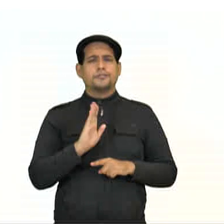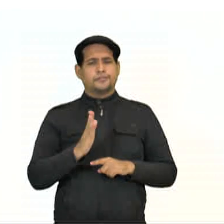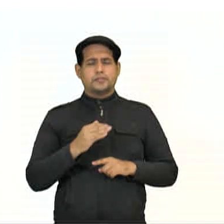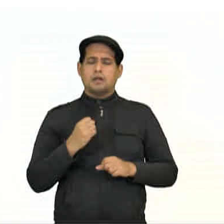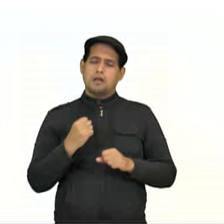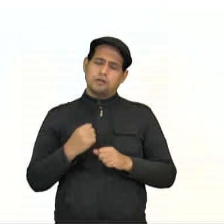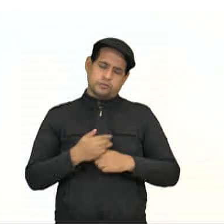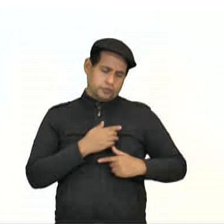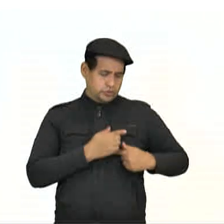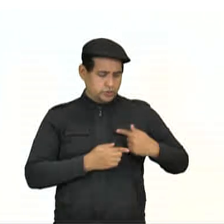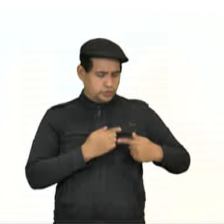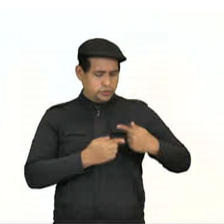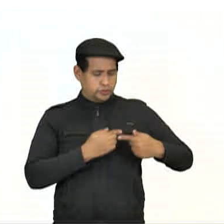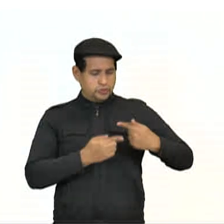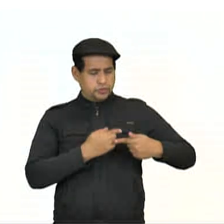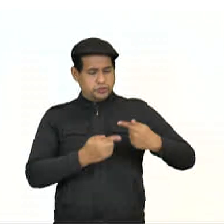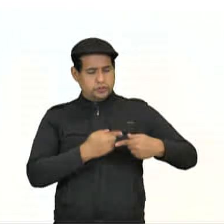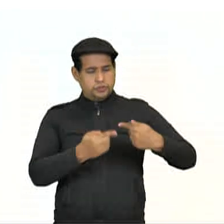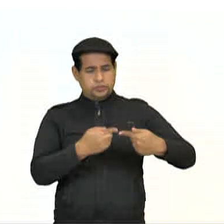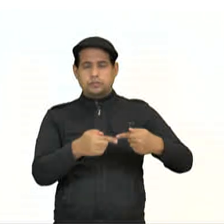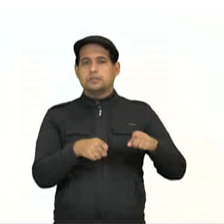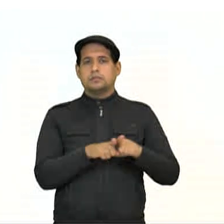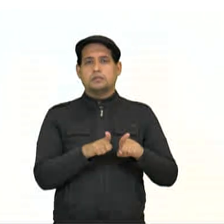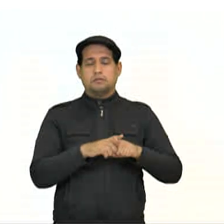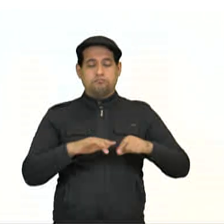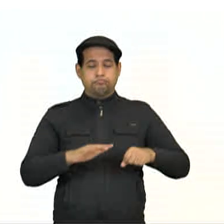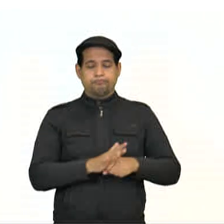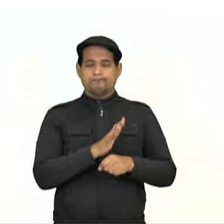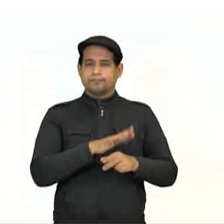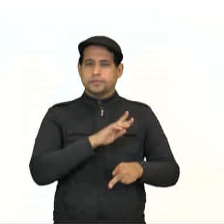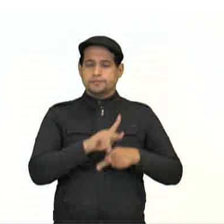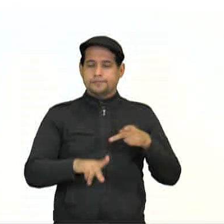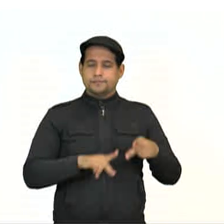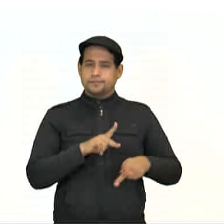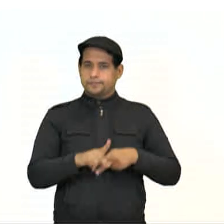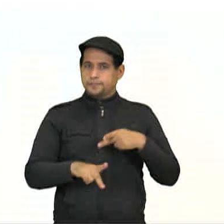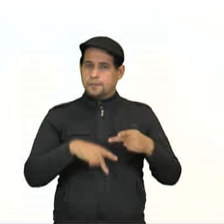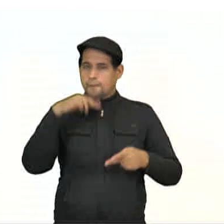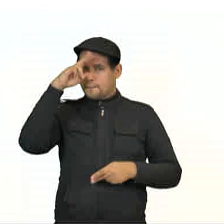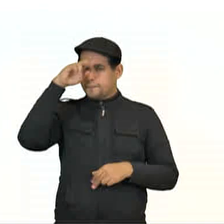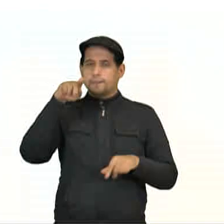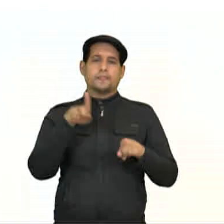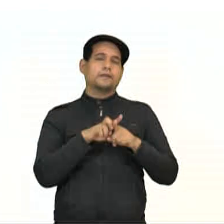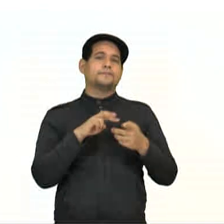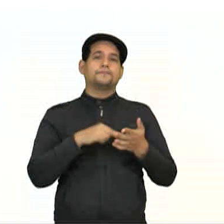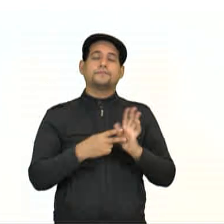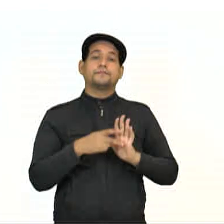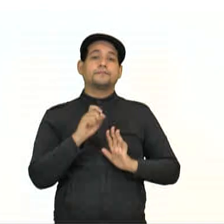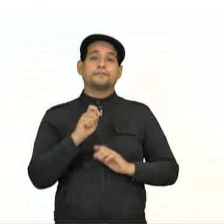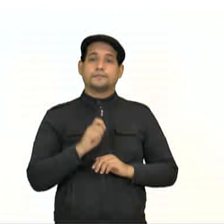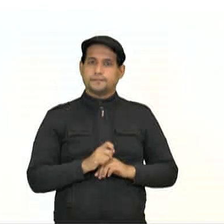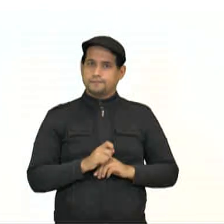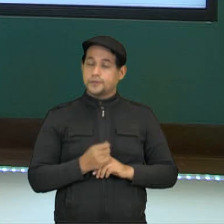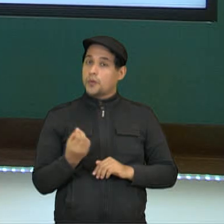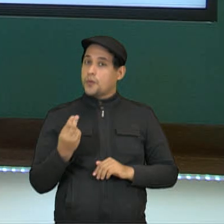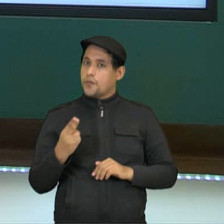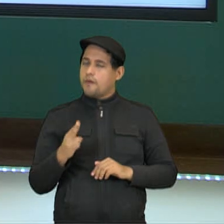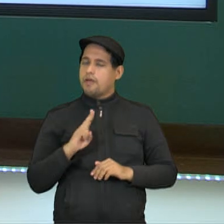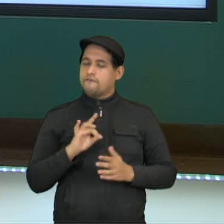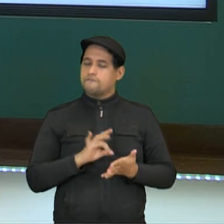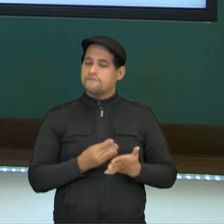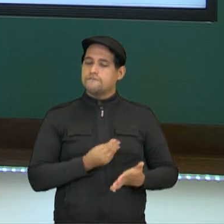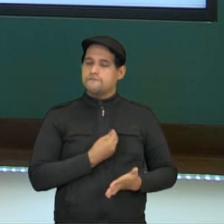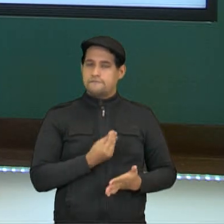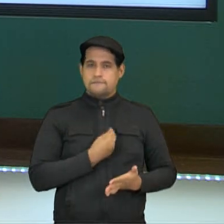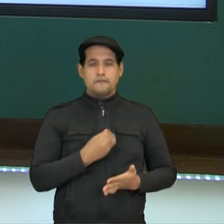passar das gerações, de geração em geração, a maior parte da população desses insetos se tornaria, então, ou seria